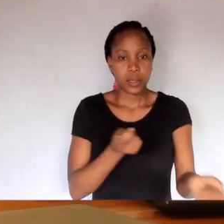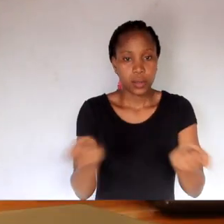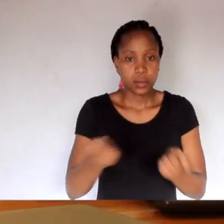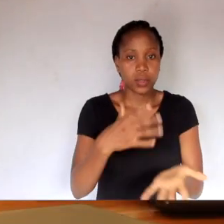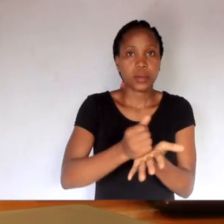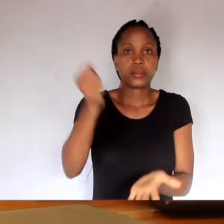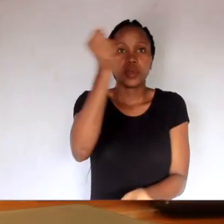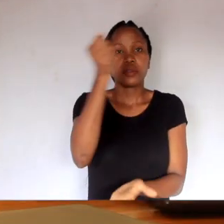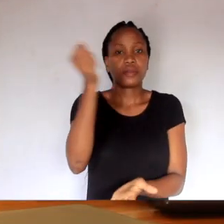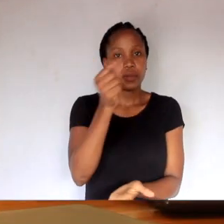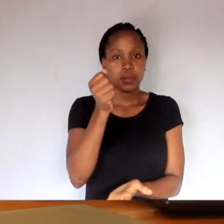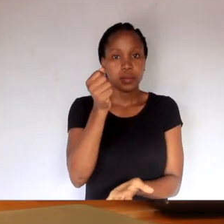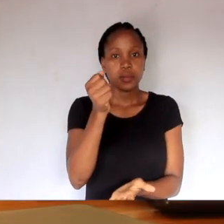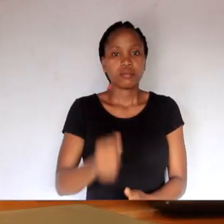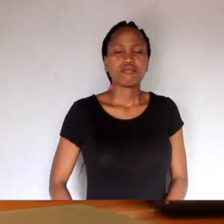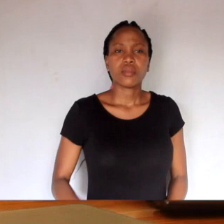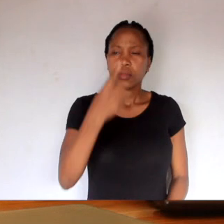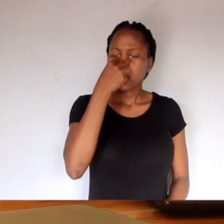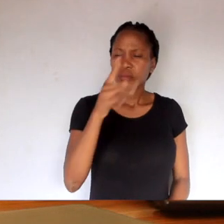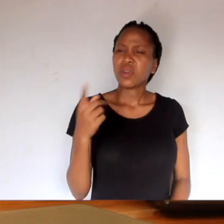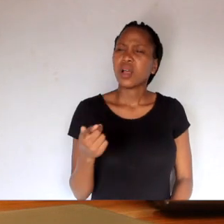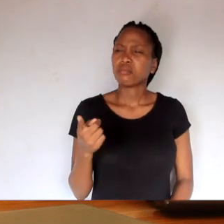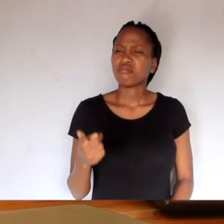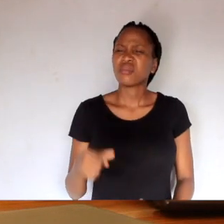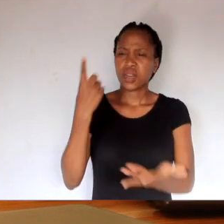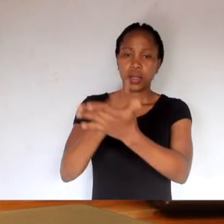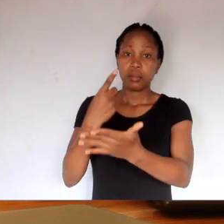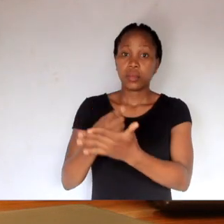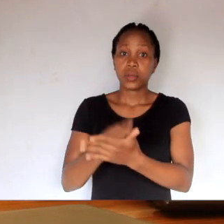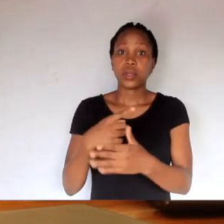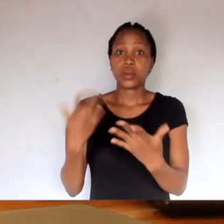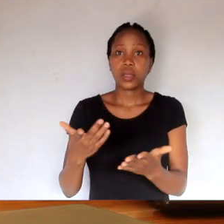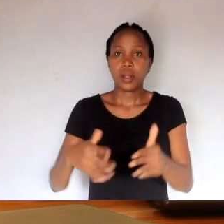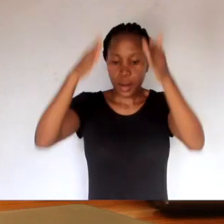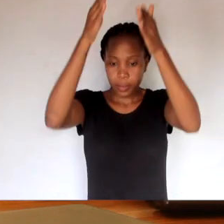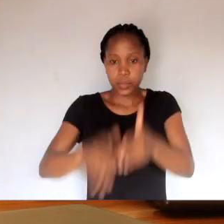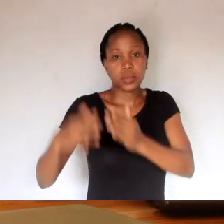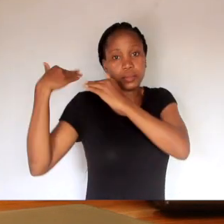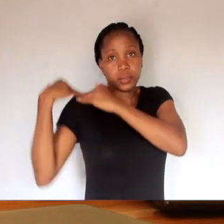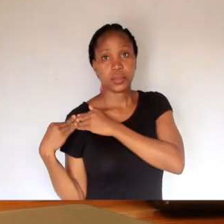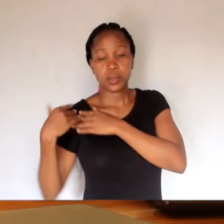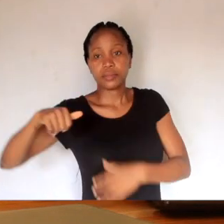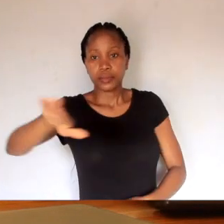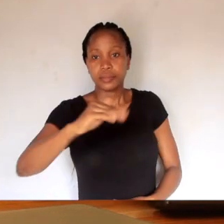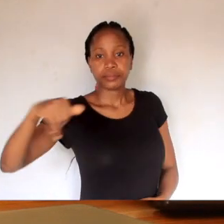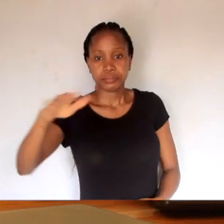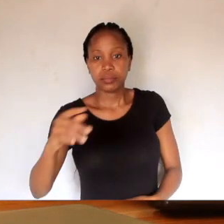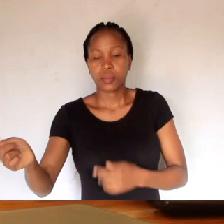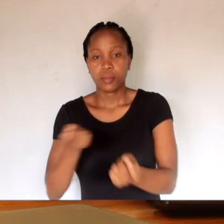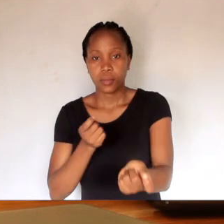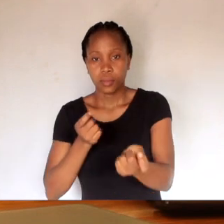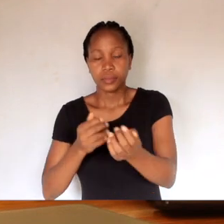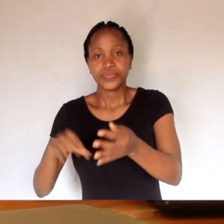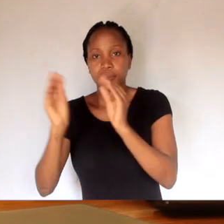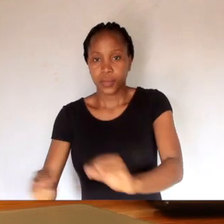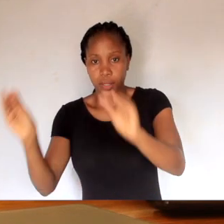que havia uma necessidade de ter, digamos, um órgão coordenador na área da educação para evitar que cada um pudesse, por exemplo,